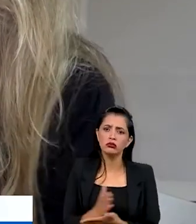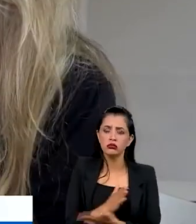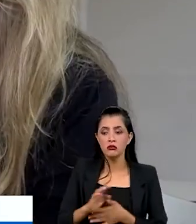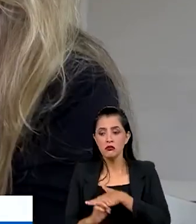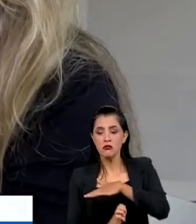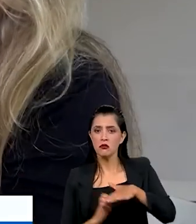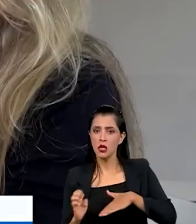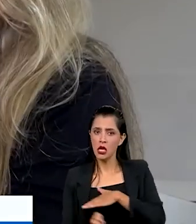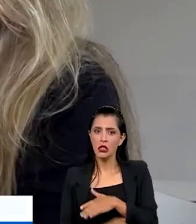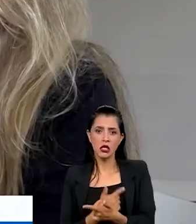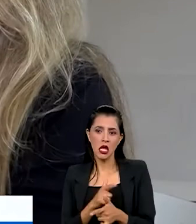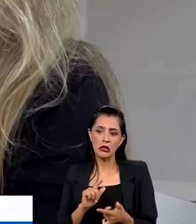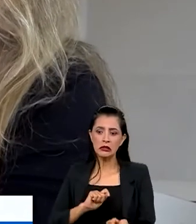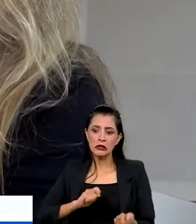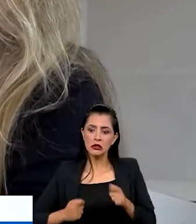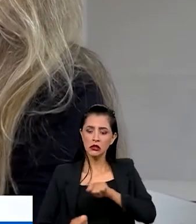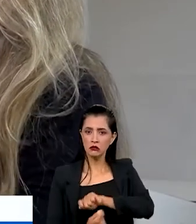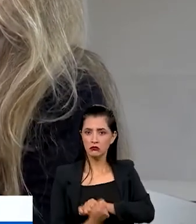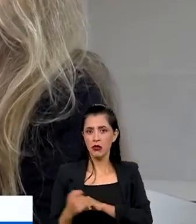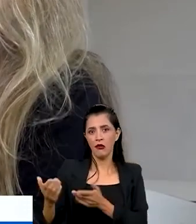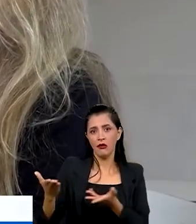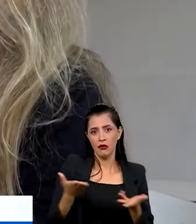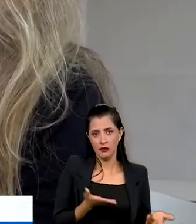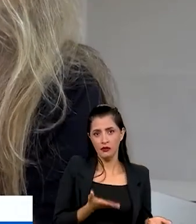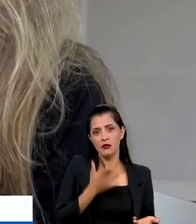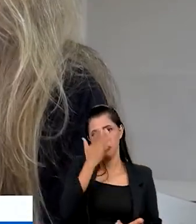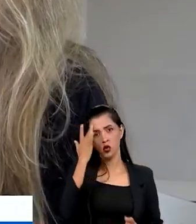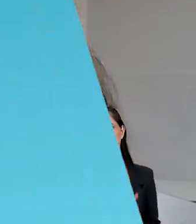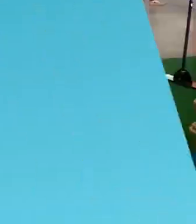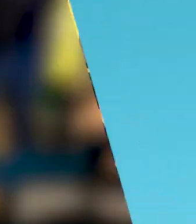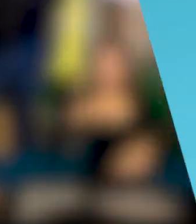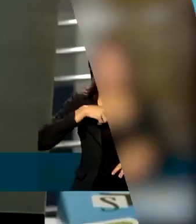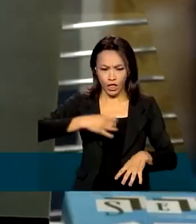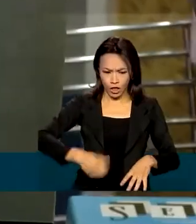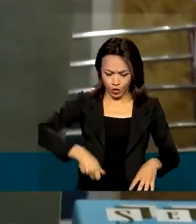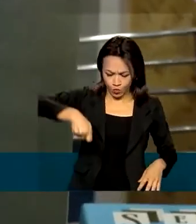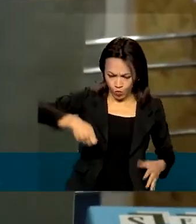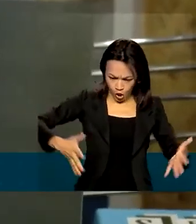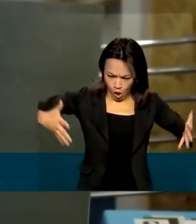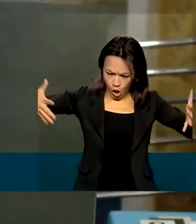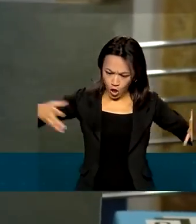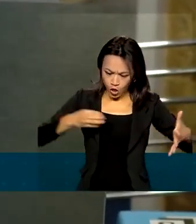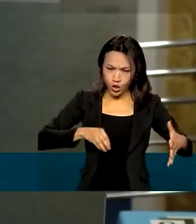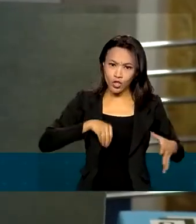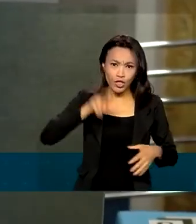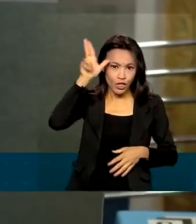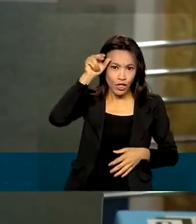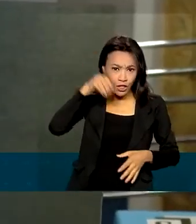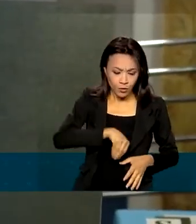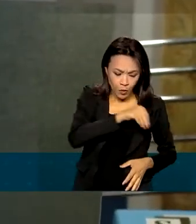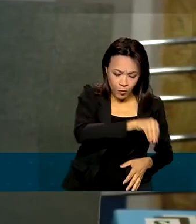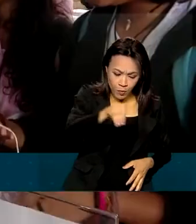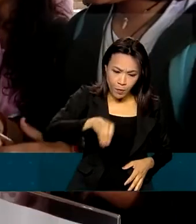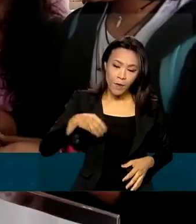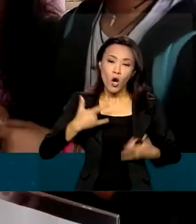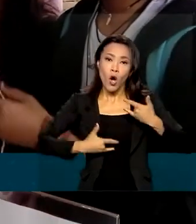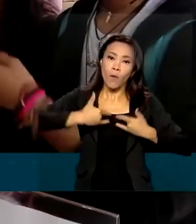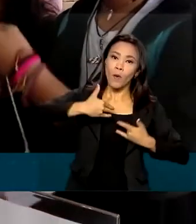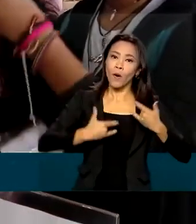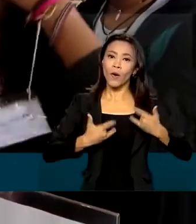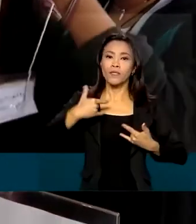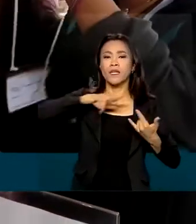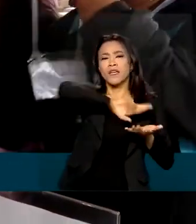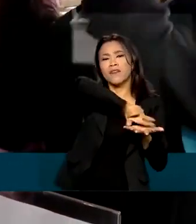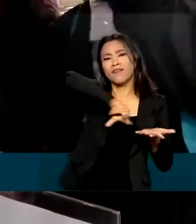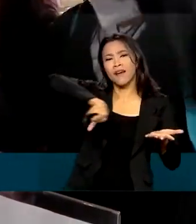empresa que não esteja adaptada para receber essa pessoa. Termina amanhã, no Rio de Janeiro, o 2º Festival Nacional